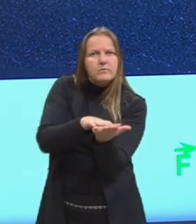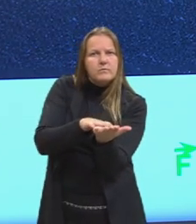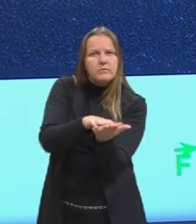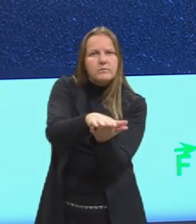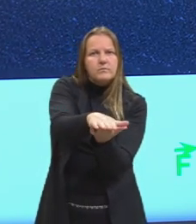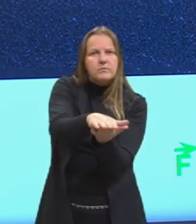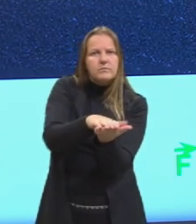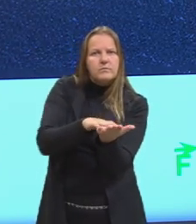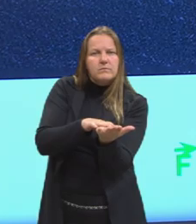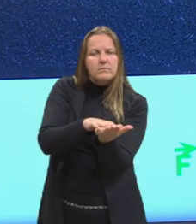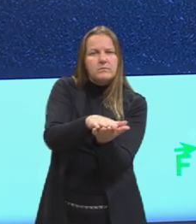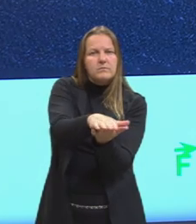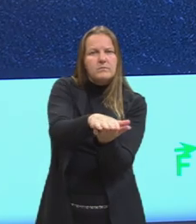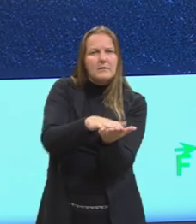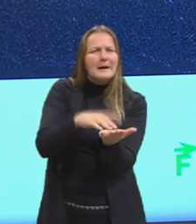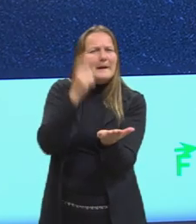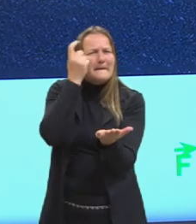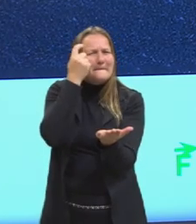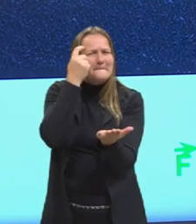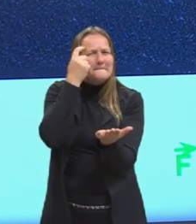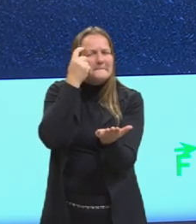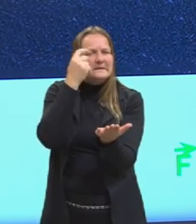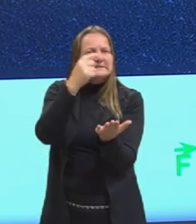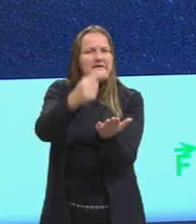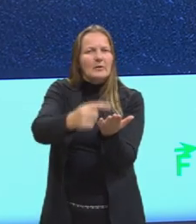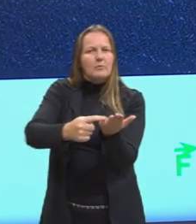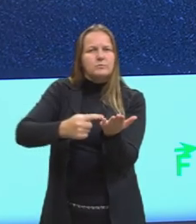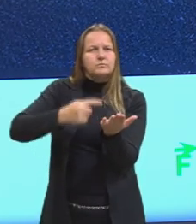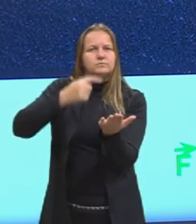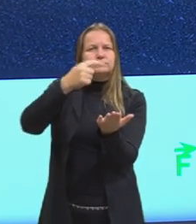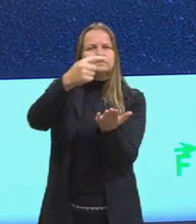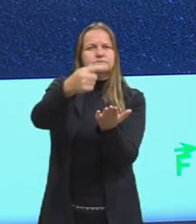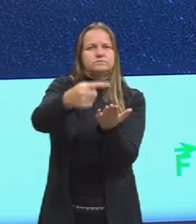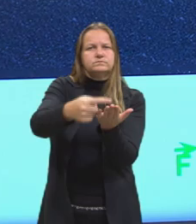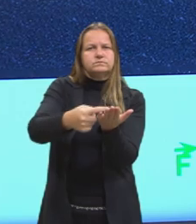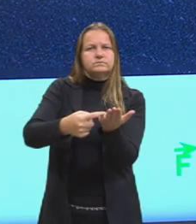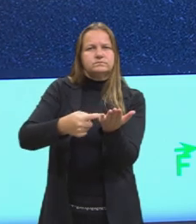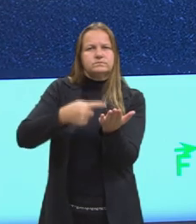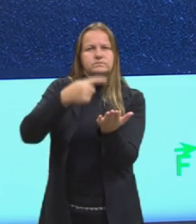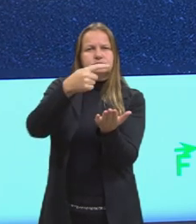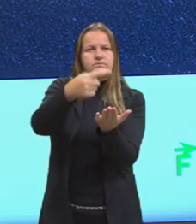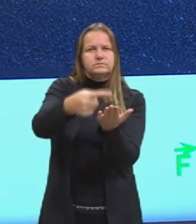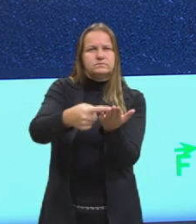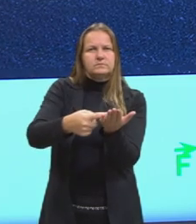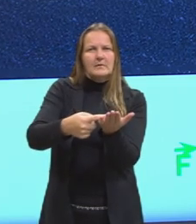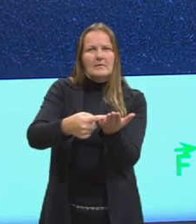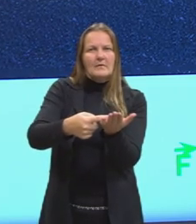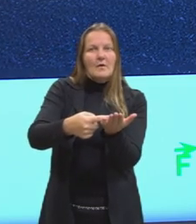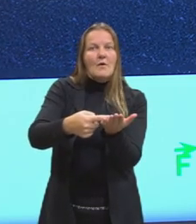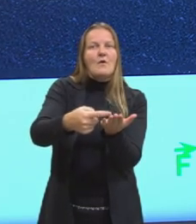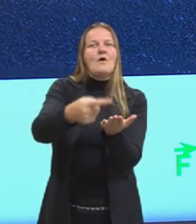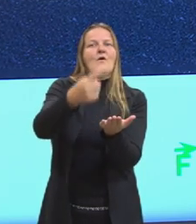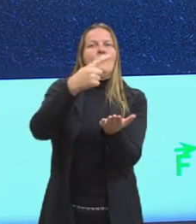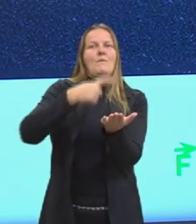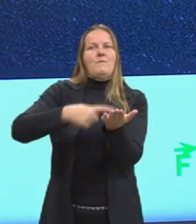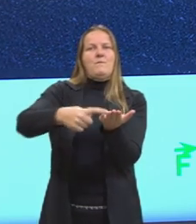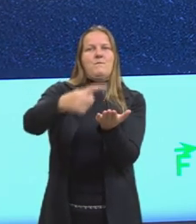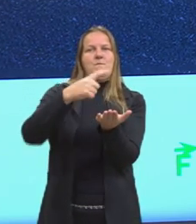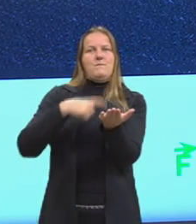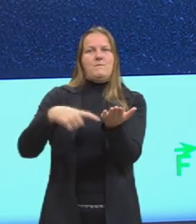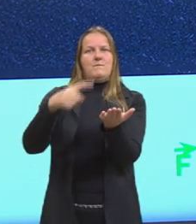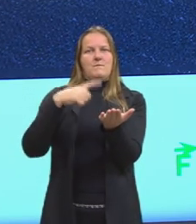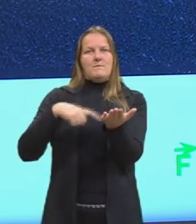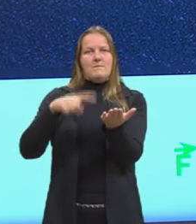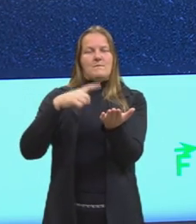trás Então é só para vocês pensarem um pouquinho sobre isso então como a roda tá indo para trás né a gente tem aqui a força de atrito agendou o